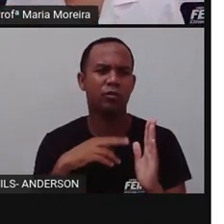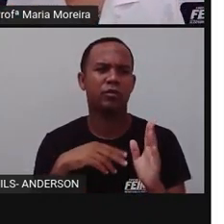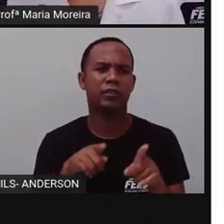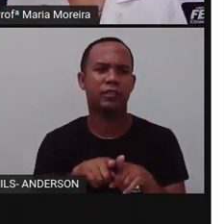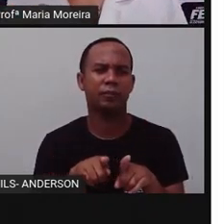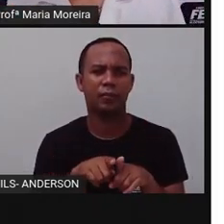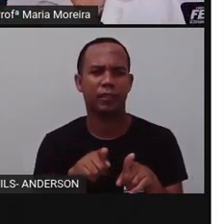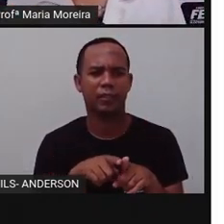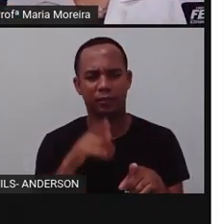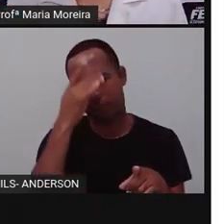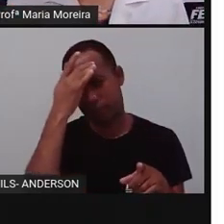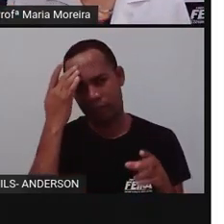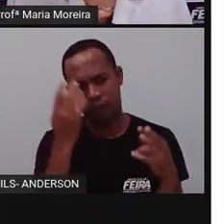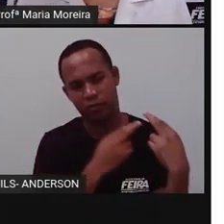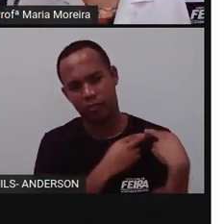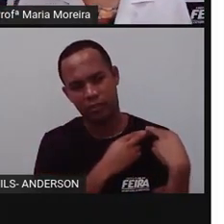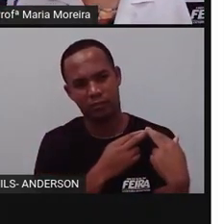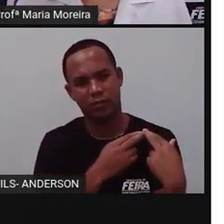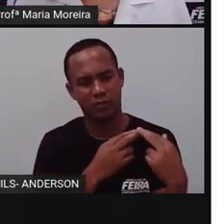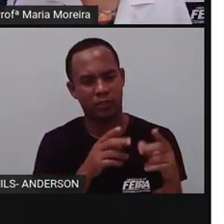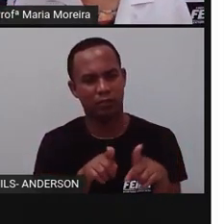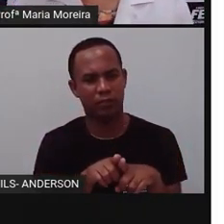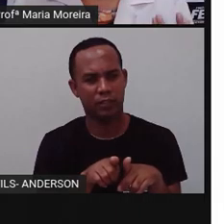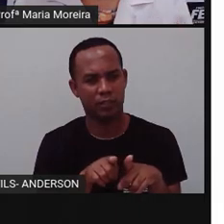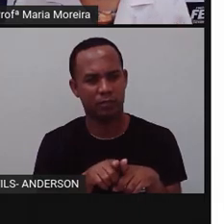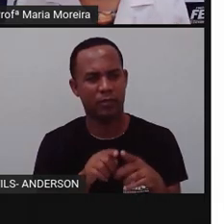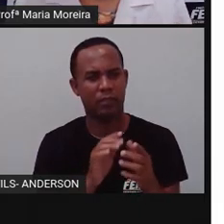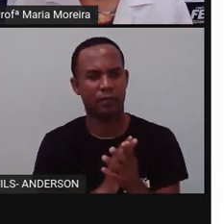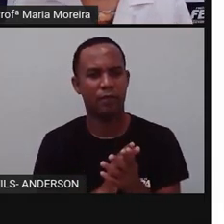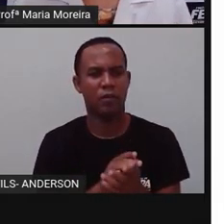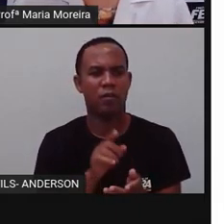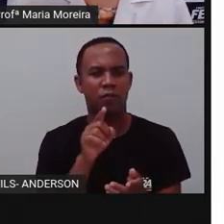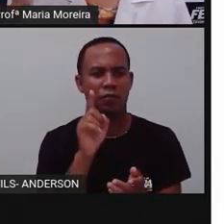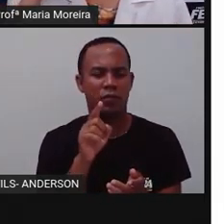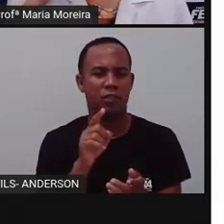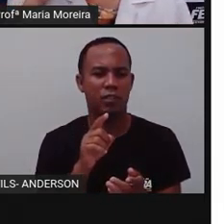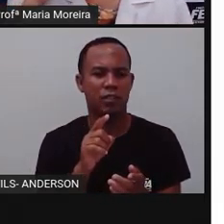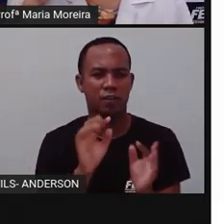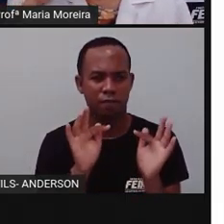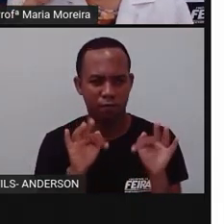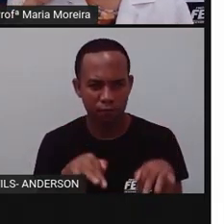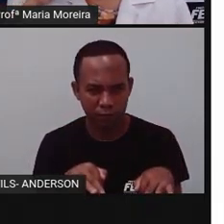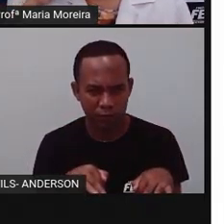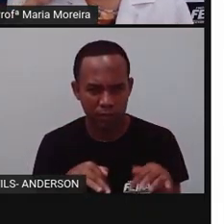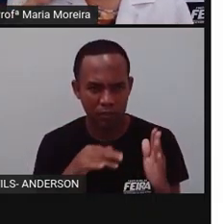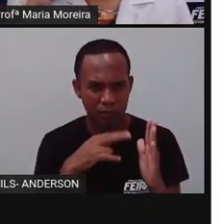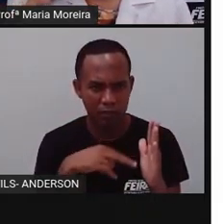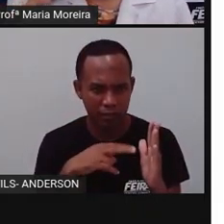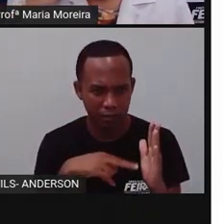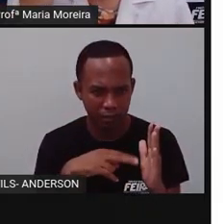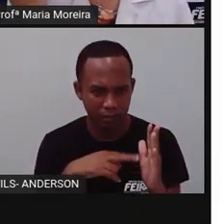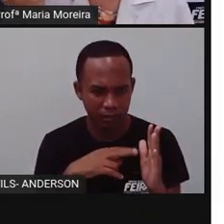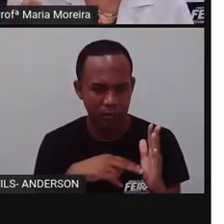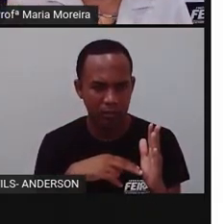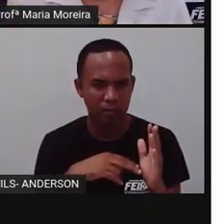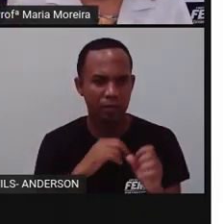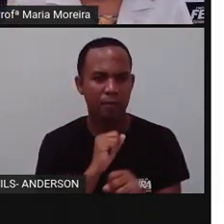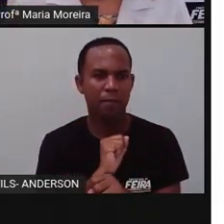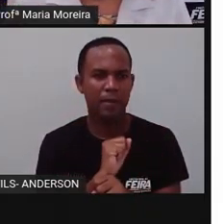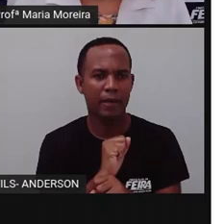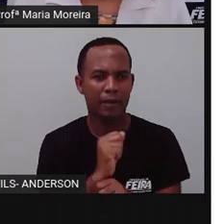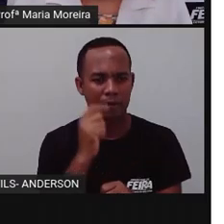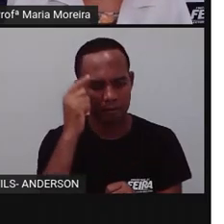de um responsável. E quando a gente termina de ler um texto, a gente tem que parar e pensar o que foi que eu entendi desse texto. Sobre o